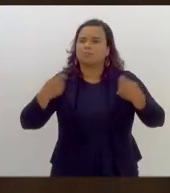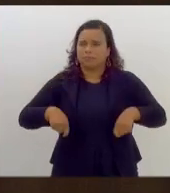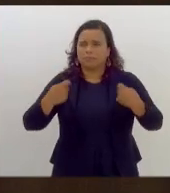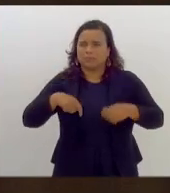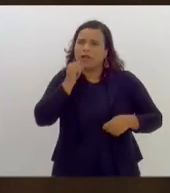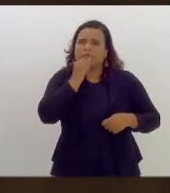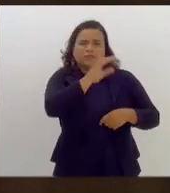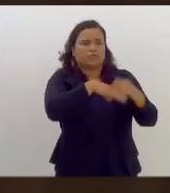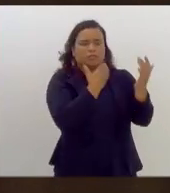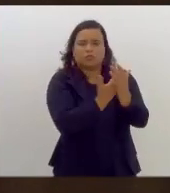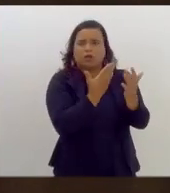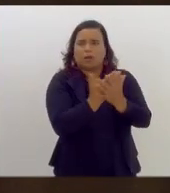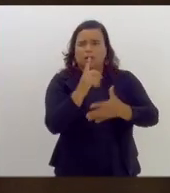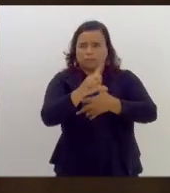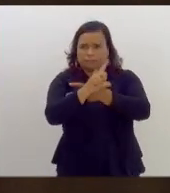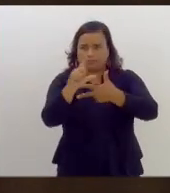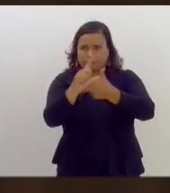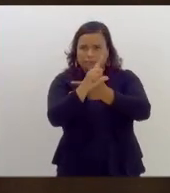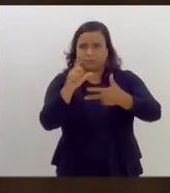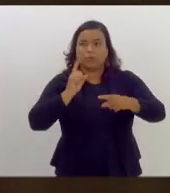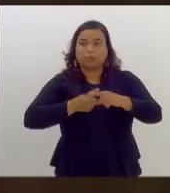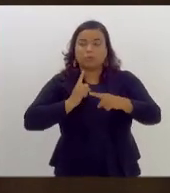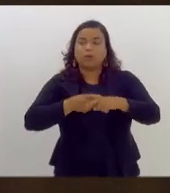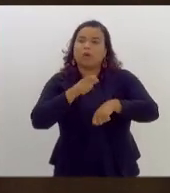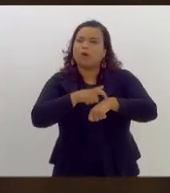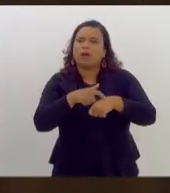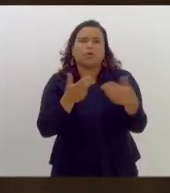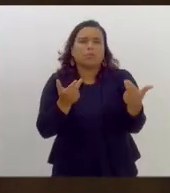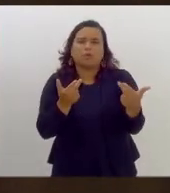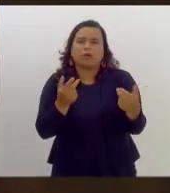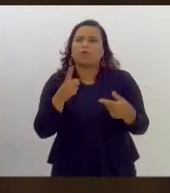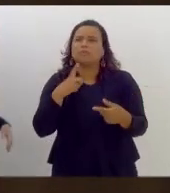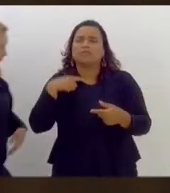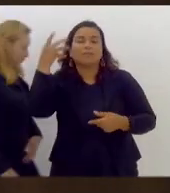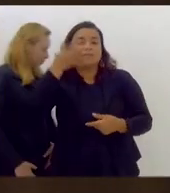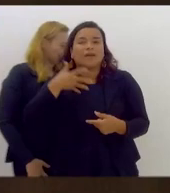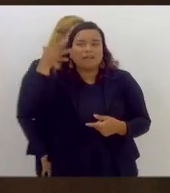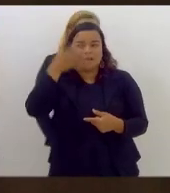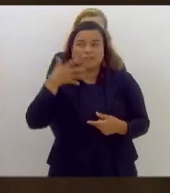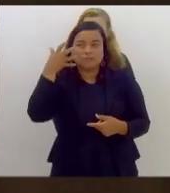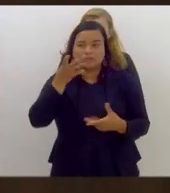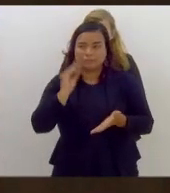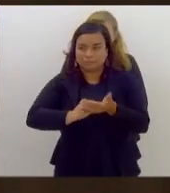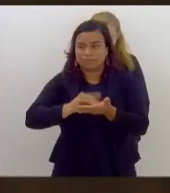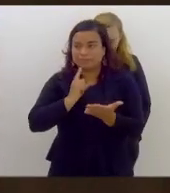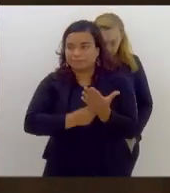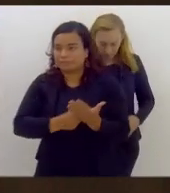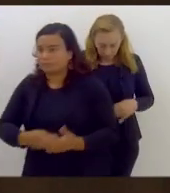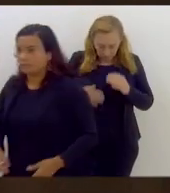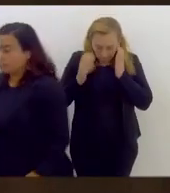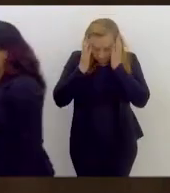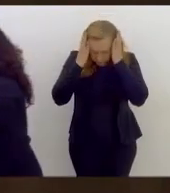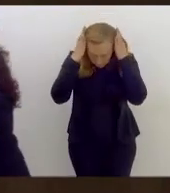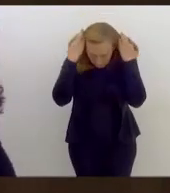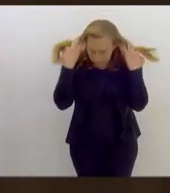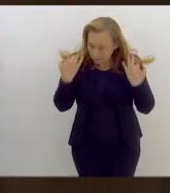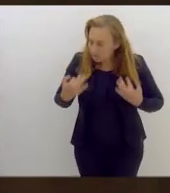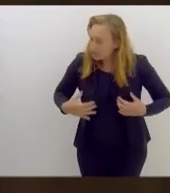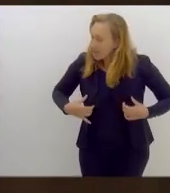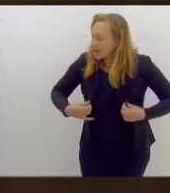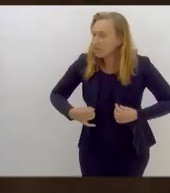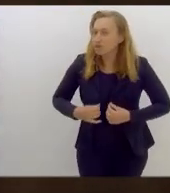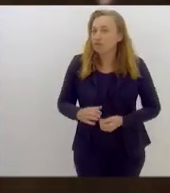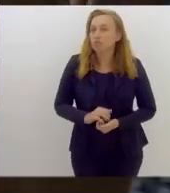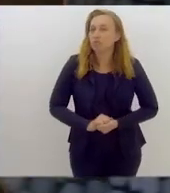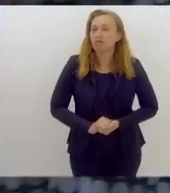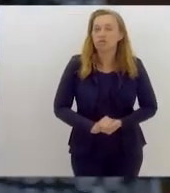Escola Legislativa, porque neste mesmo horário a gente ia dar uma palestra, que já está chamada há muito tempo, sobre regime de recuperação